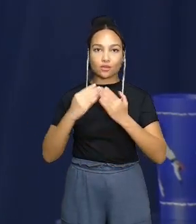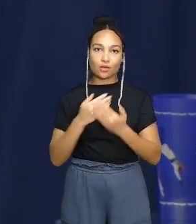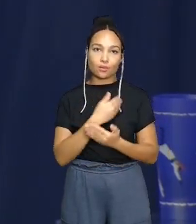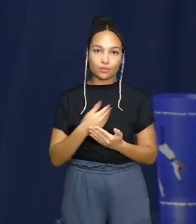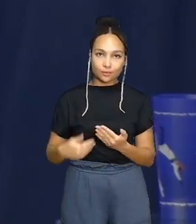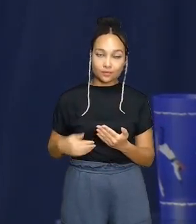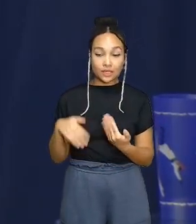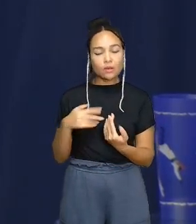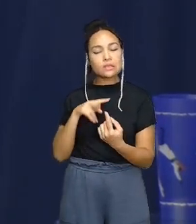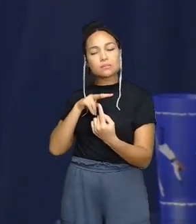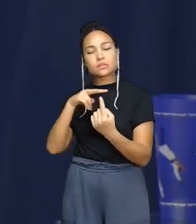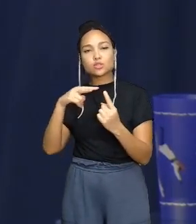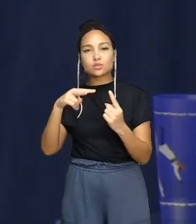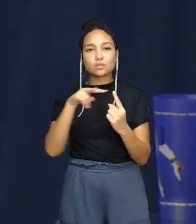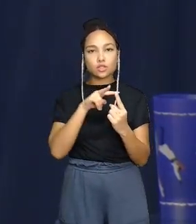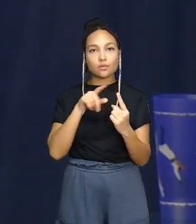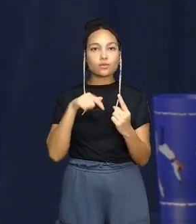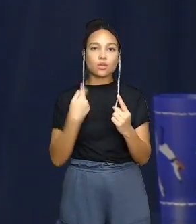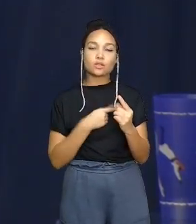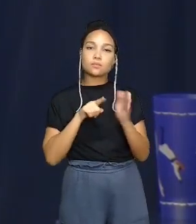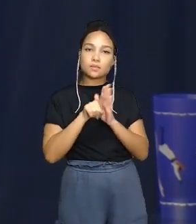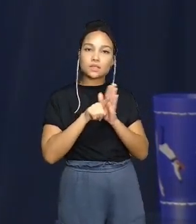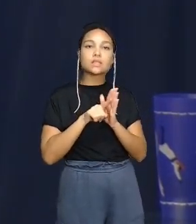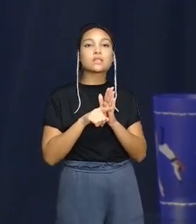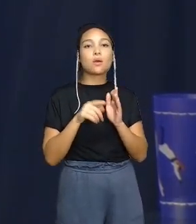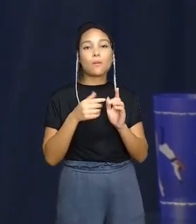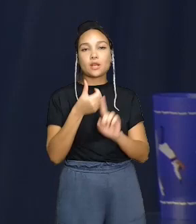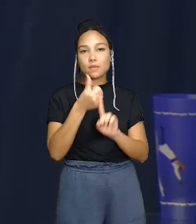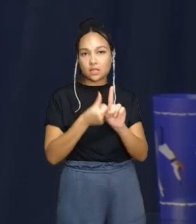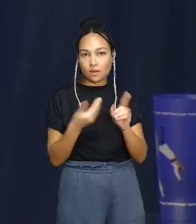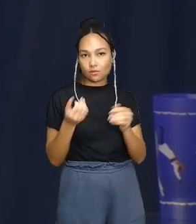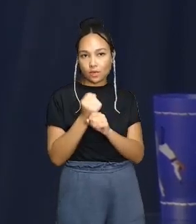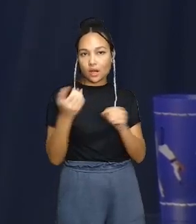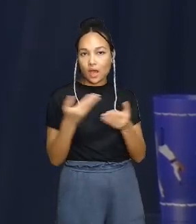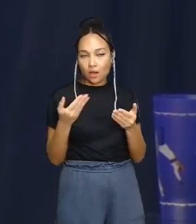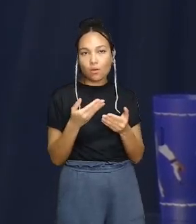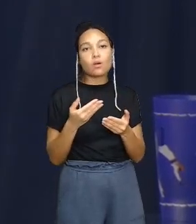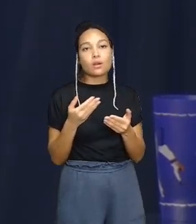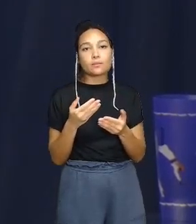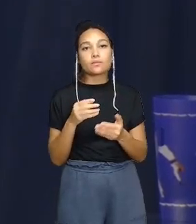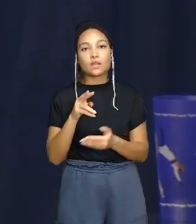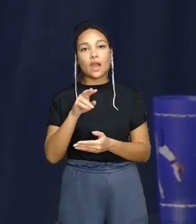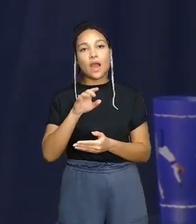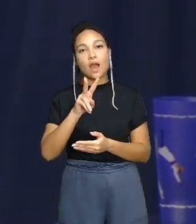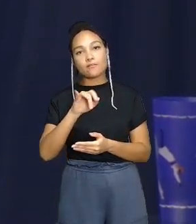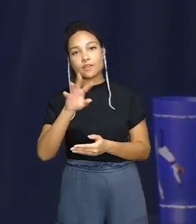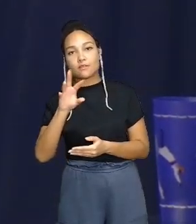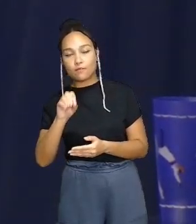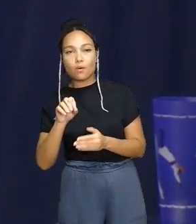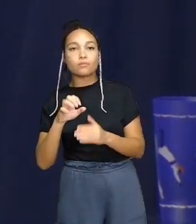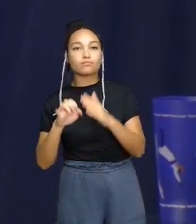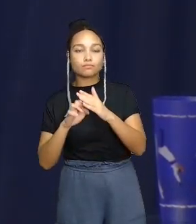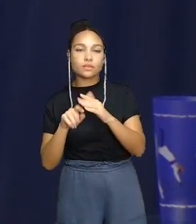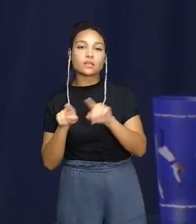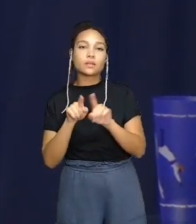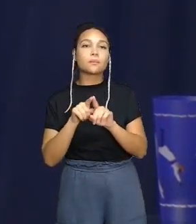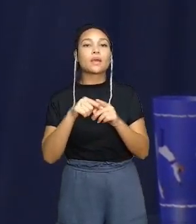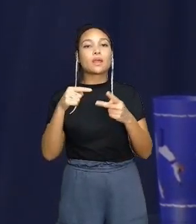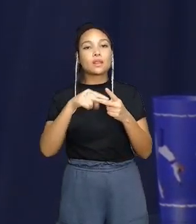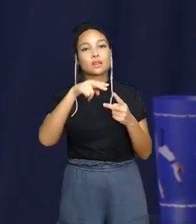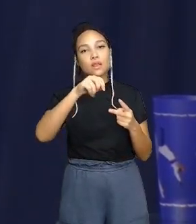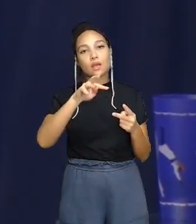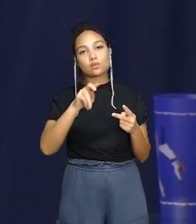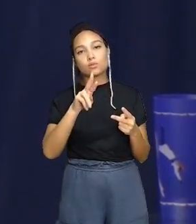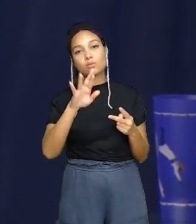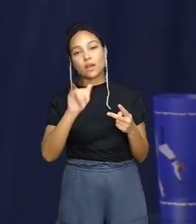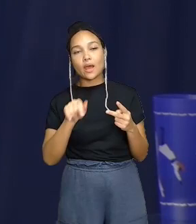gente fez uma pesquisa no primeiro semestre desse ano, a Fundação Telefônica Vivo, junto com Todos pela Educação, Instituto Natura, Instituto Sonho Grande, que